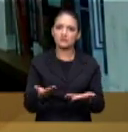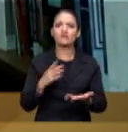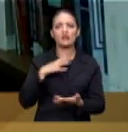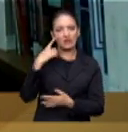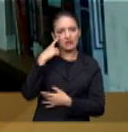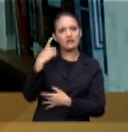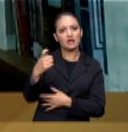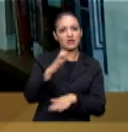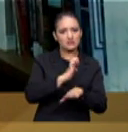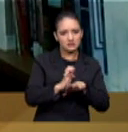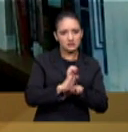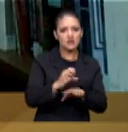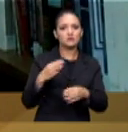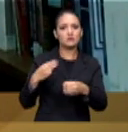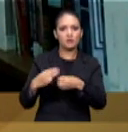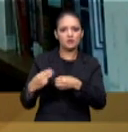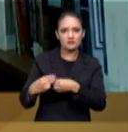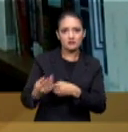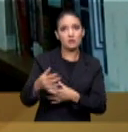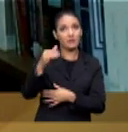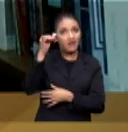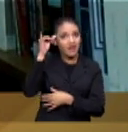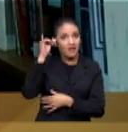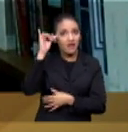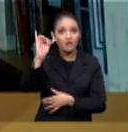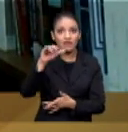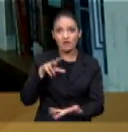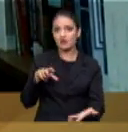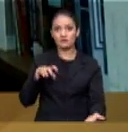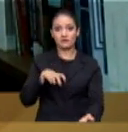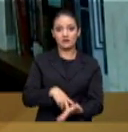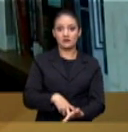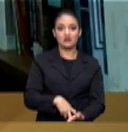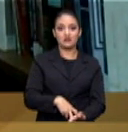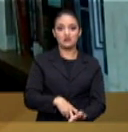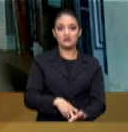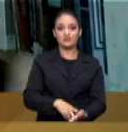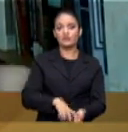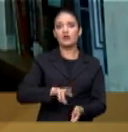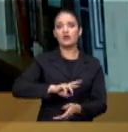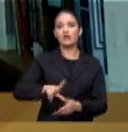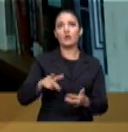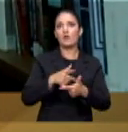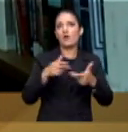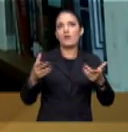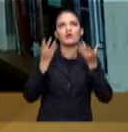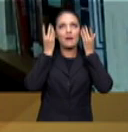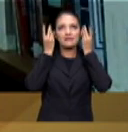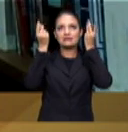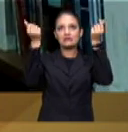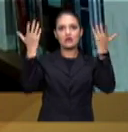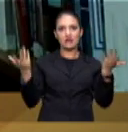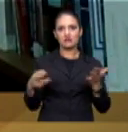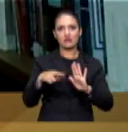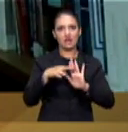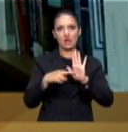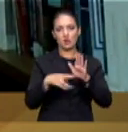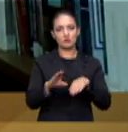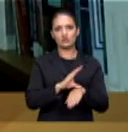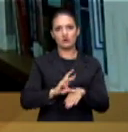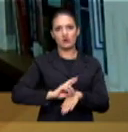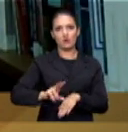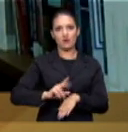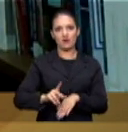municípios em evitar essas sanções. Não é apenas uma interpretação abstrata da norma constitucional e da sua